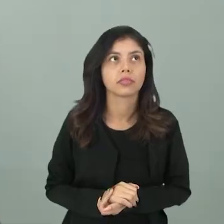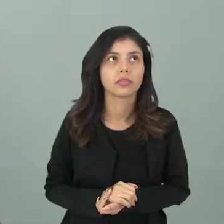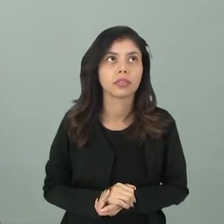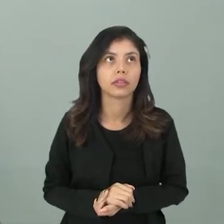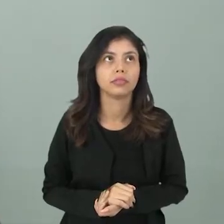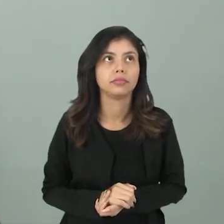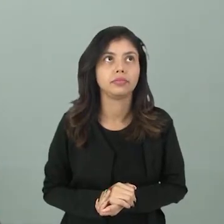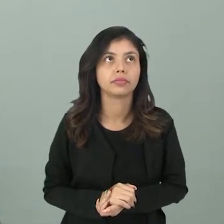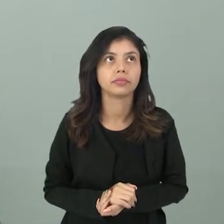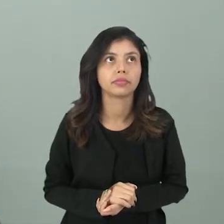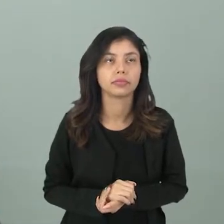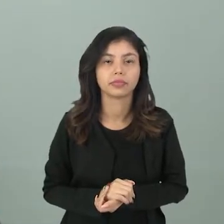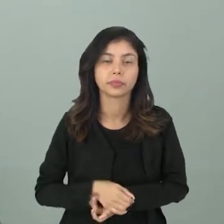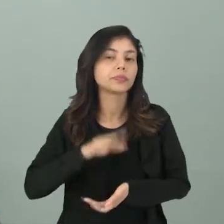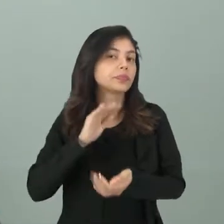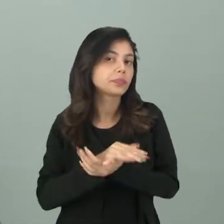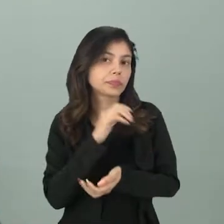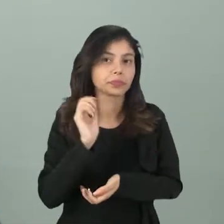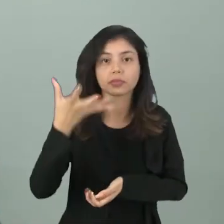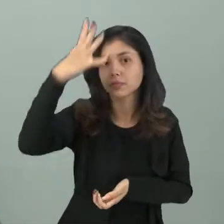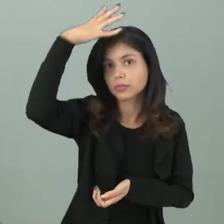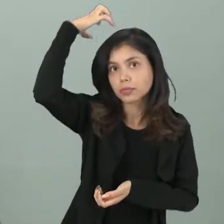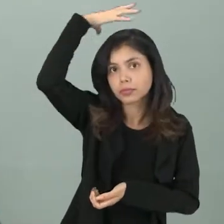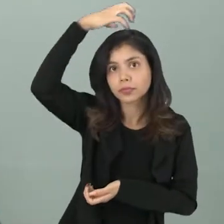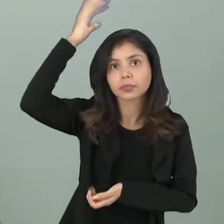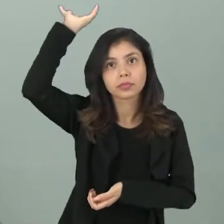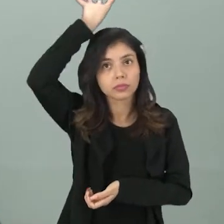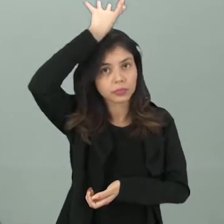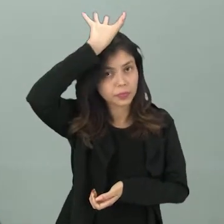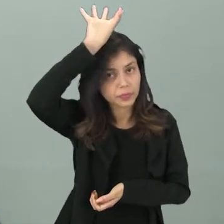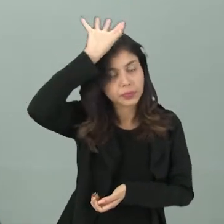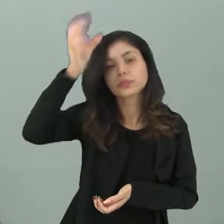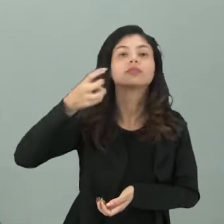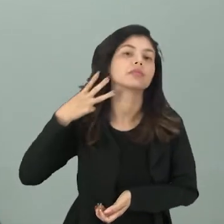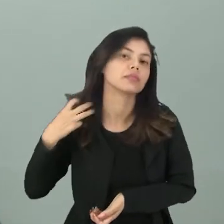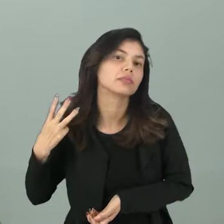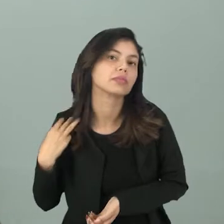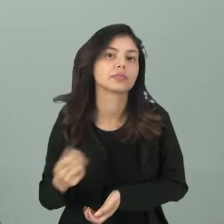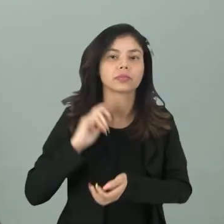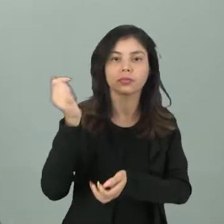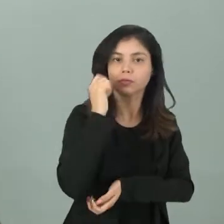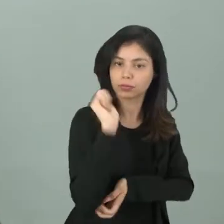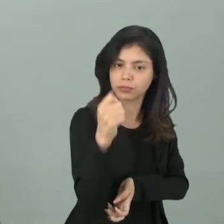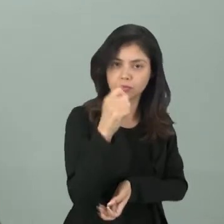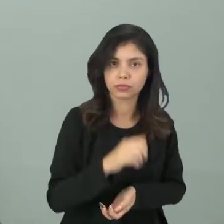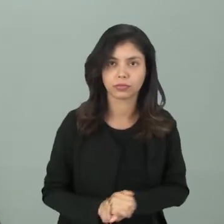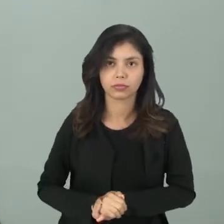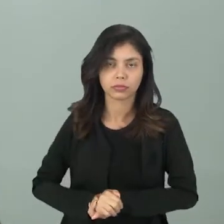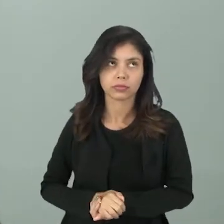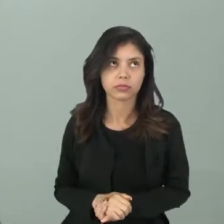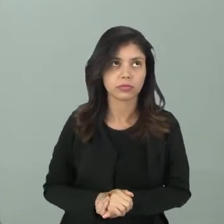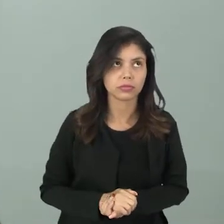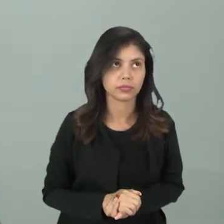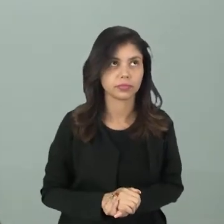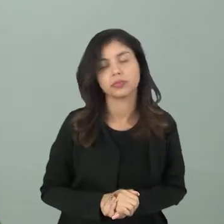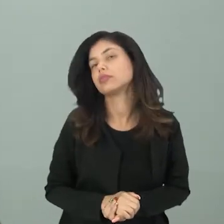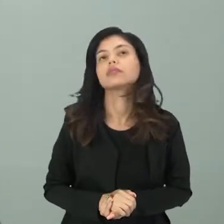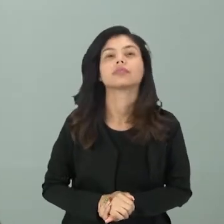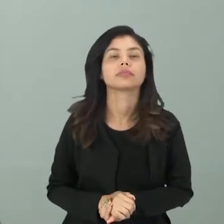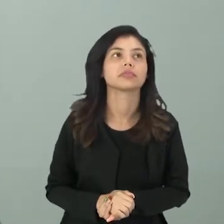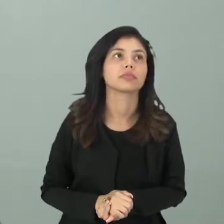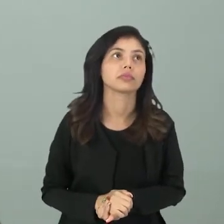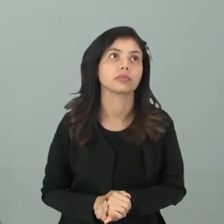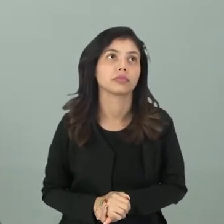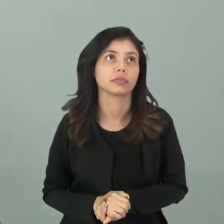O Cebolinha, a Mônica, o Cascão e a Magali, certo? Então, vamos lá.